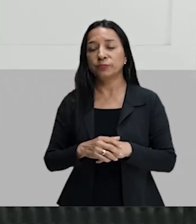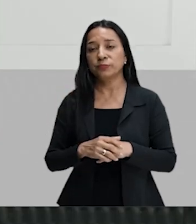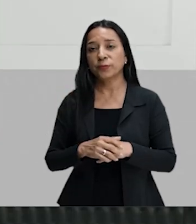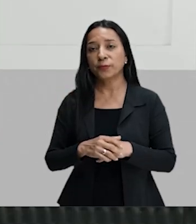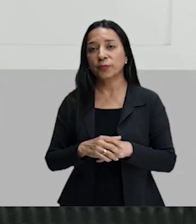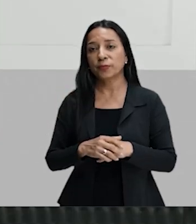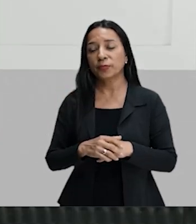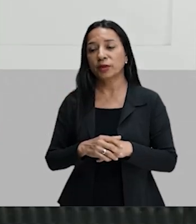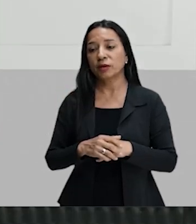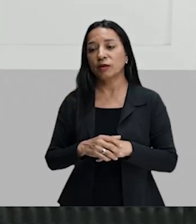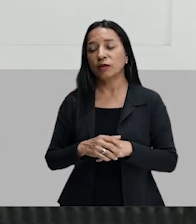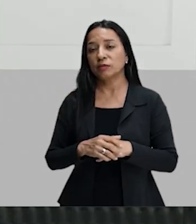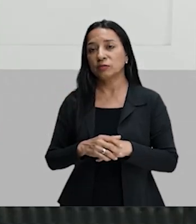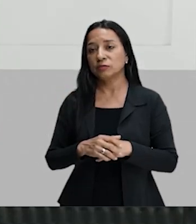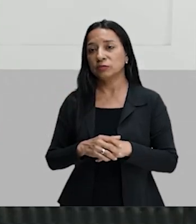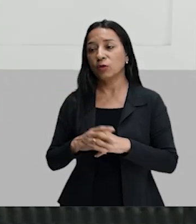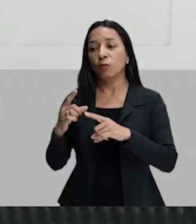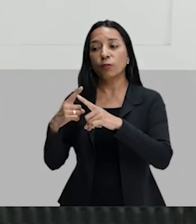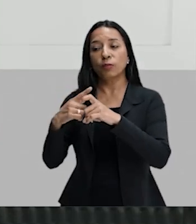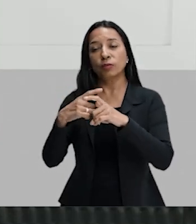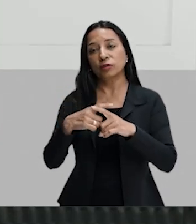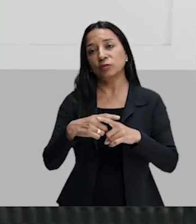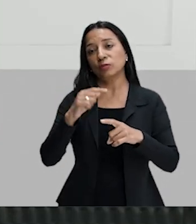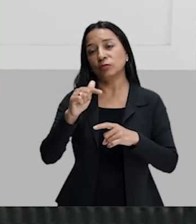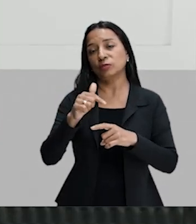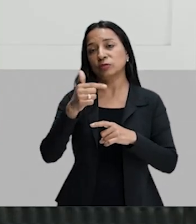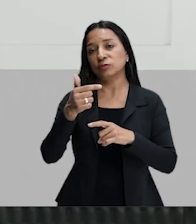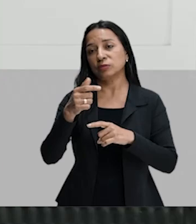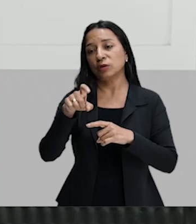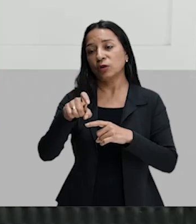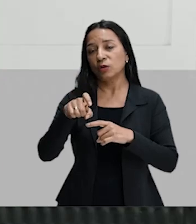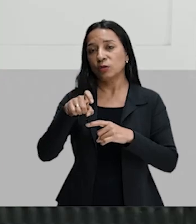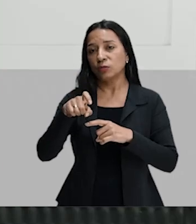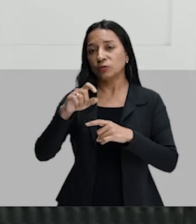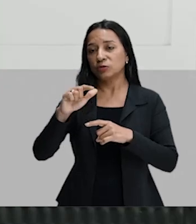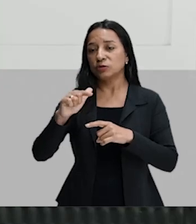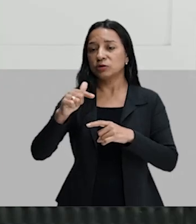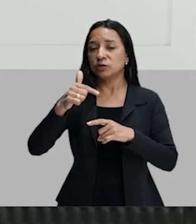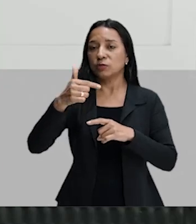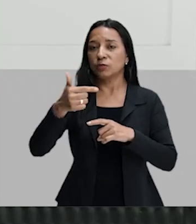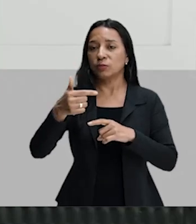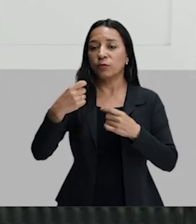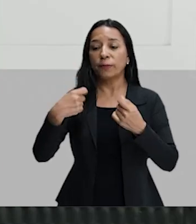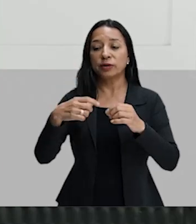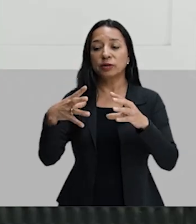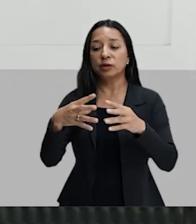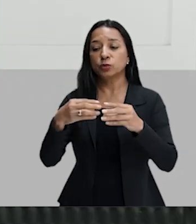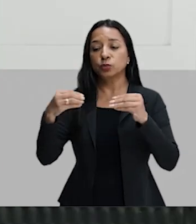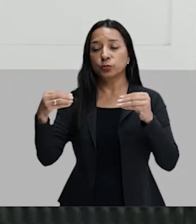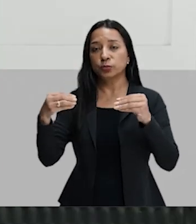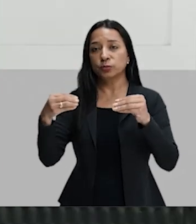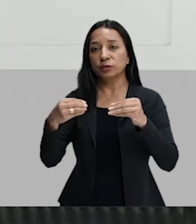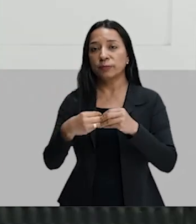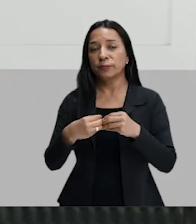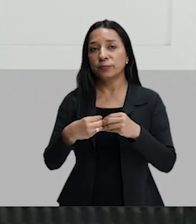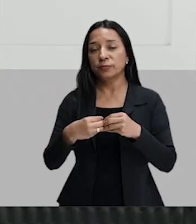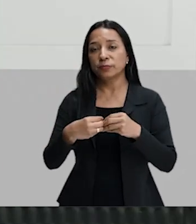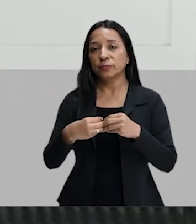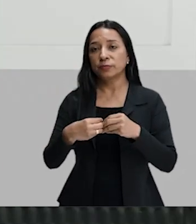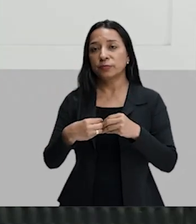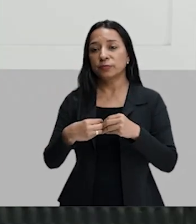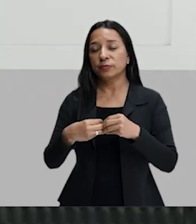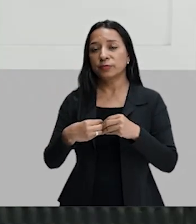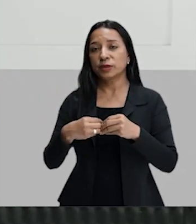esse polinômio seja do segundo grau, o x ao cubo tem que desaparecer. Para que isso aconteça,